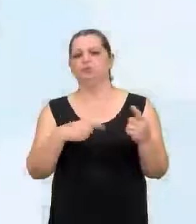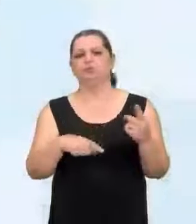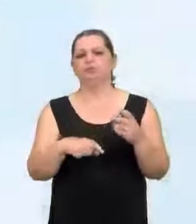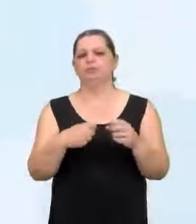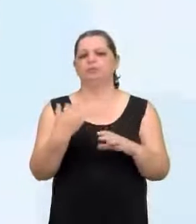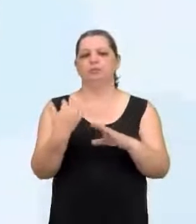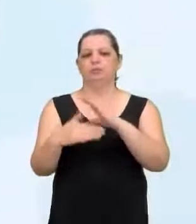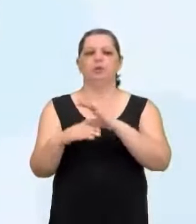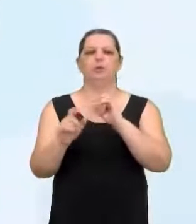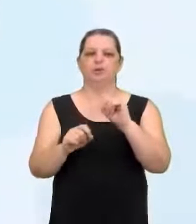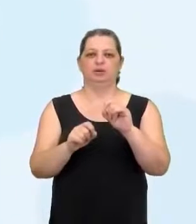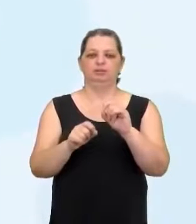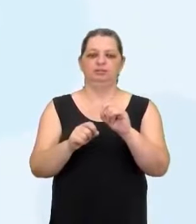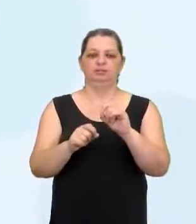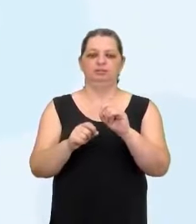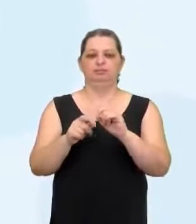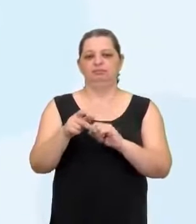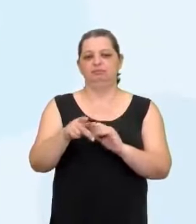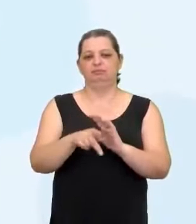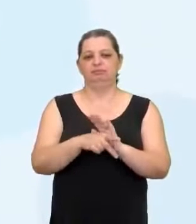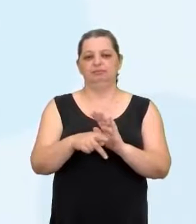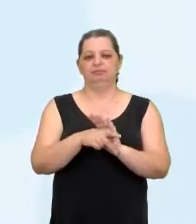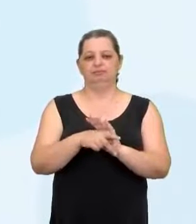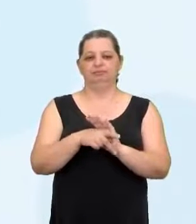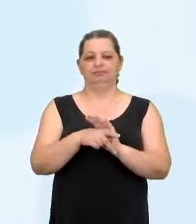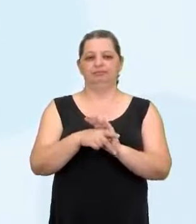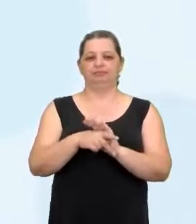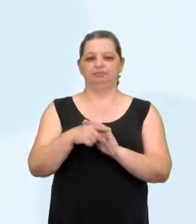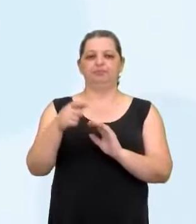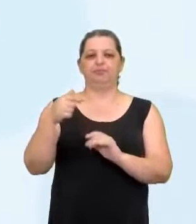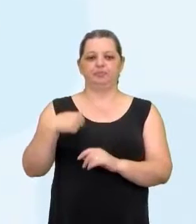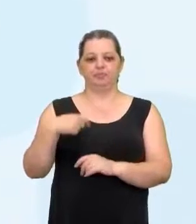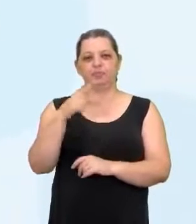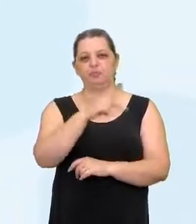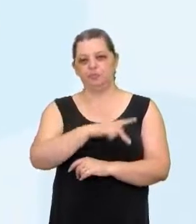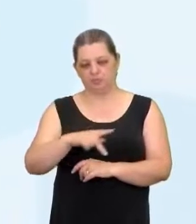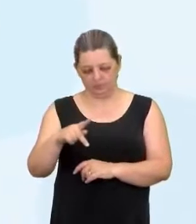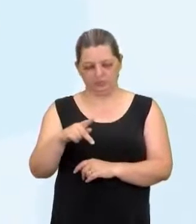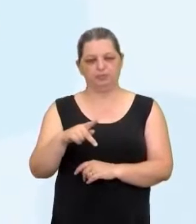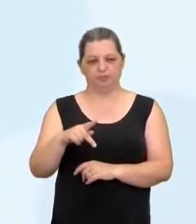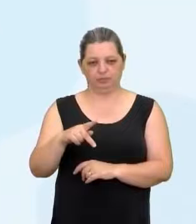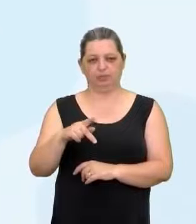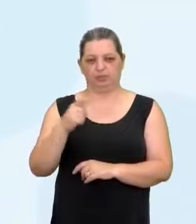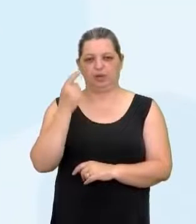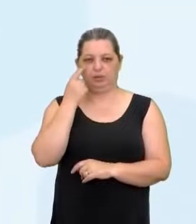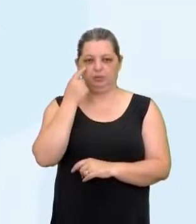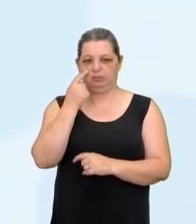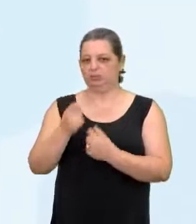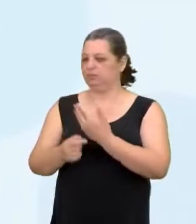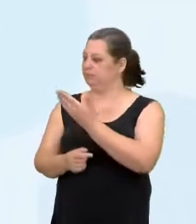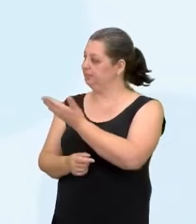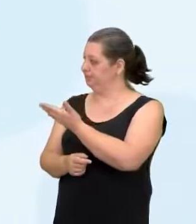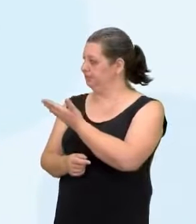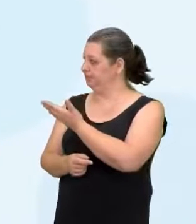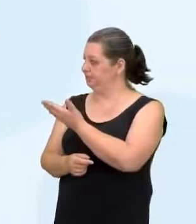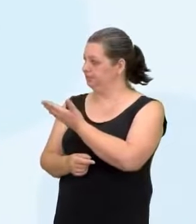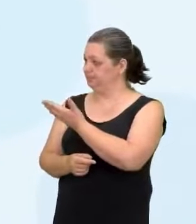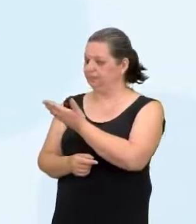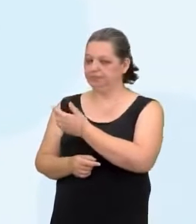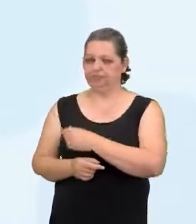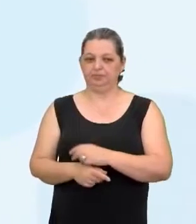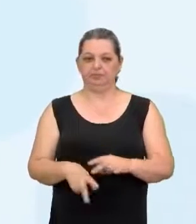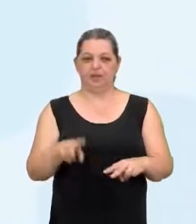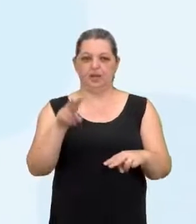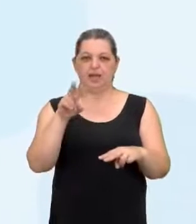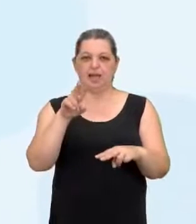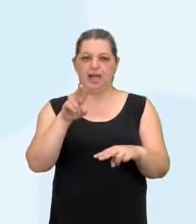pessoal? Você marca lá eu e a professora Fernanda Maria Borges e Anderson Félix Santos. Põe a hashtag